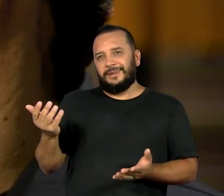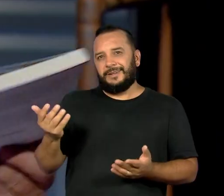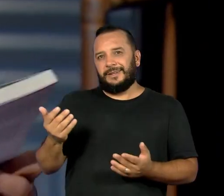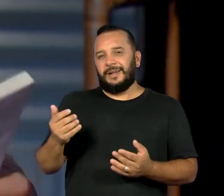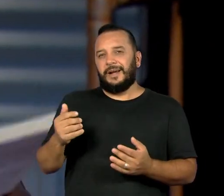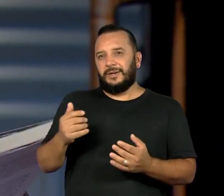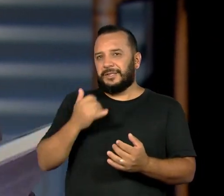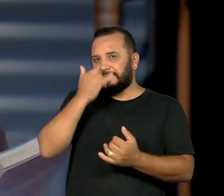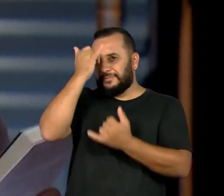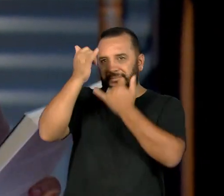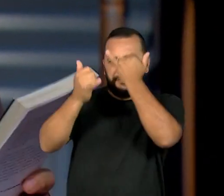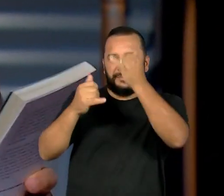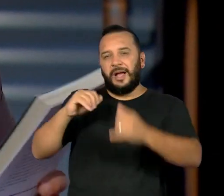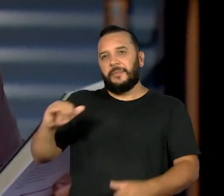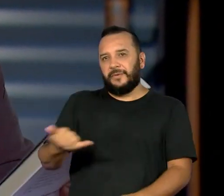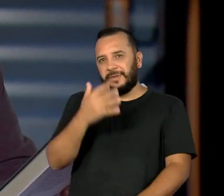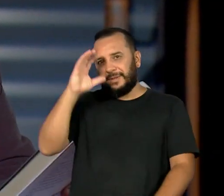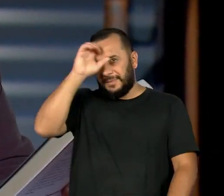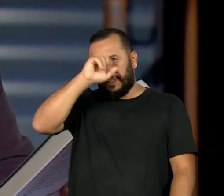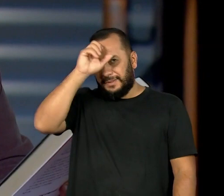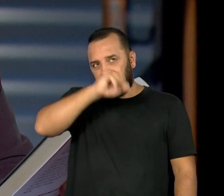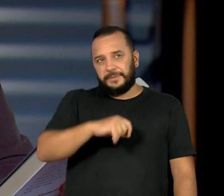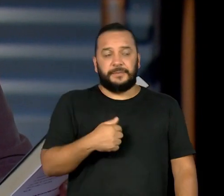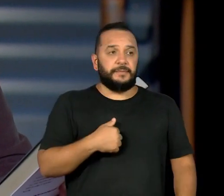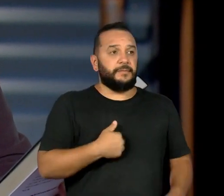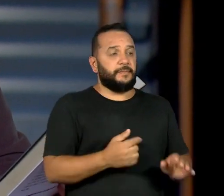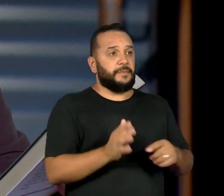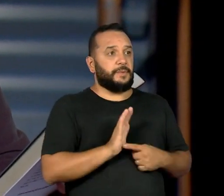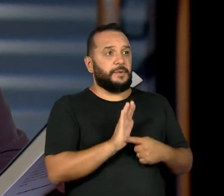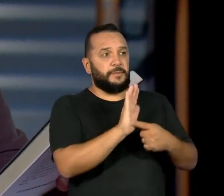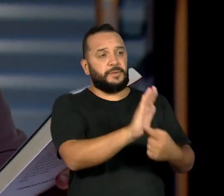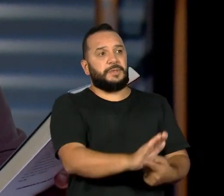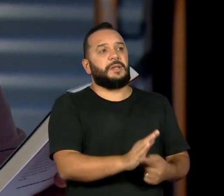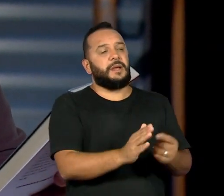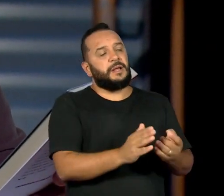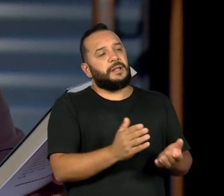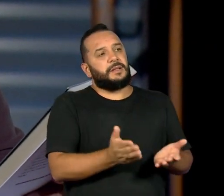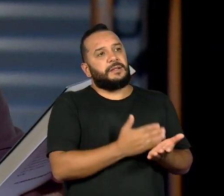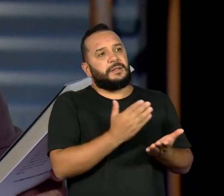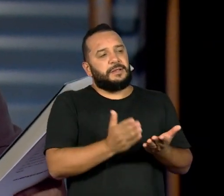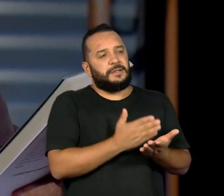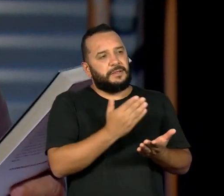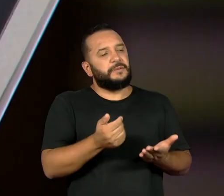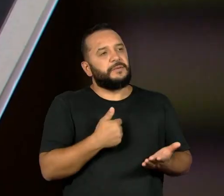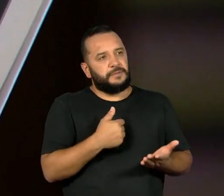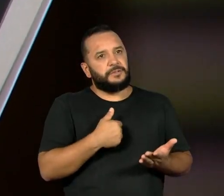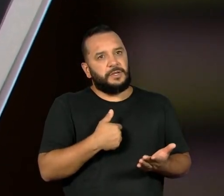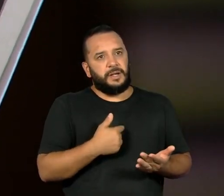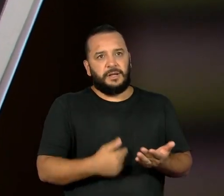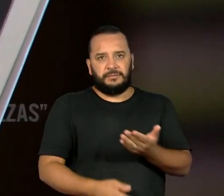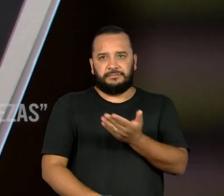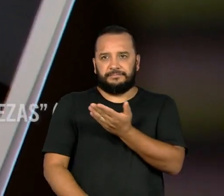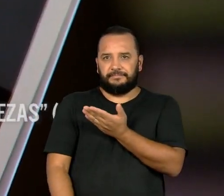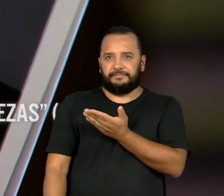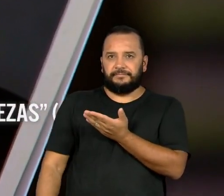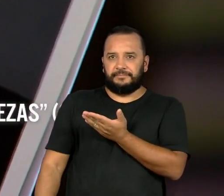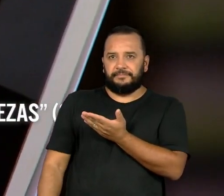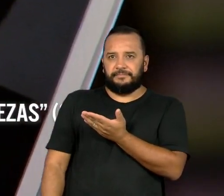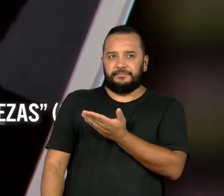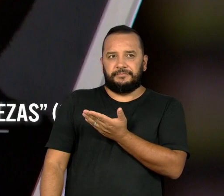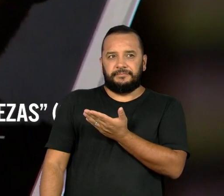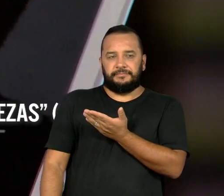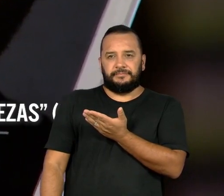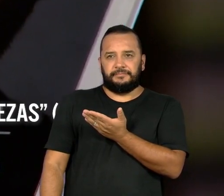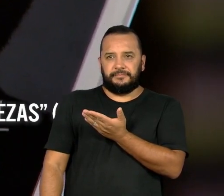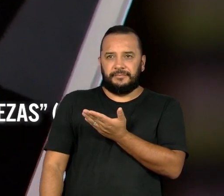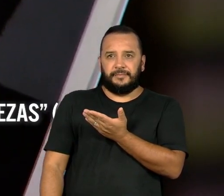quero mostrar de novo que esse livro, O Potencial da Mudança, o Desafio de Navegar pelas Incertezas, nós já